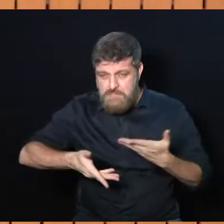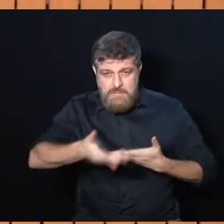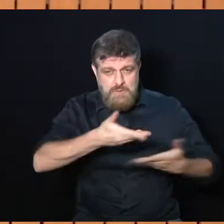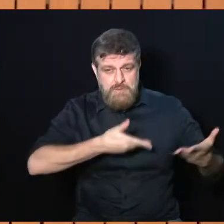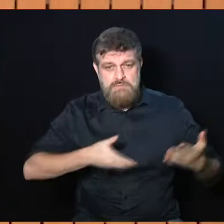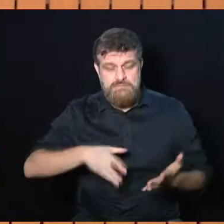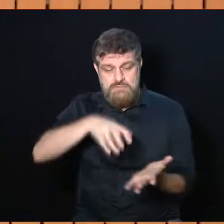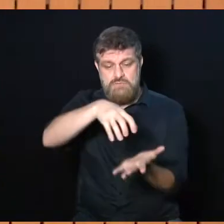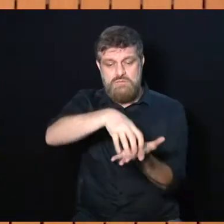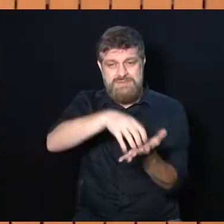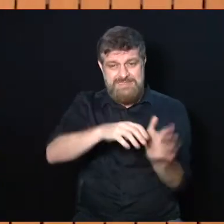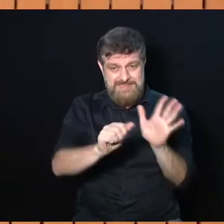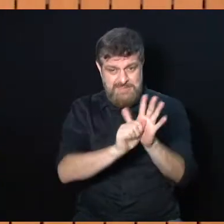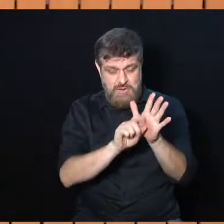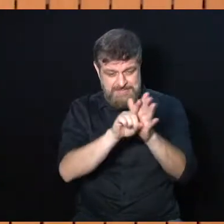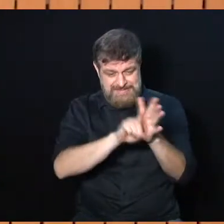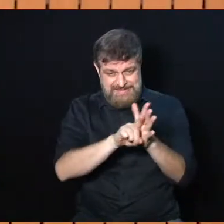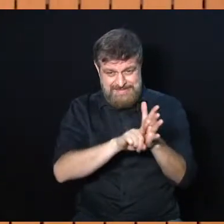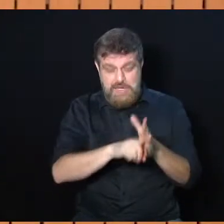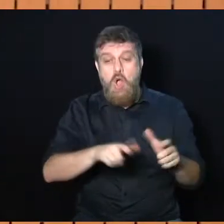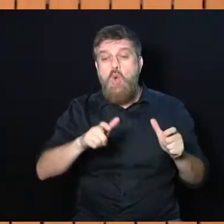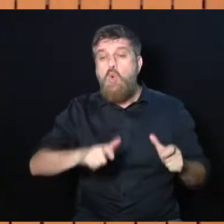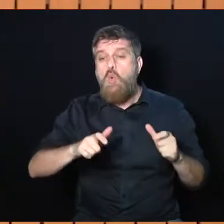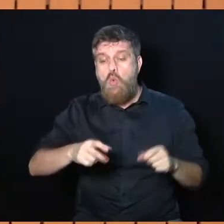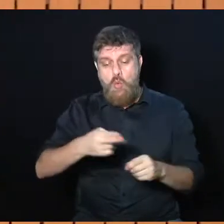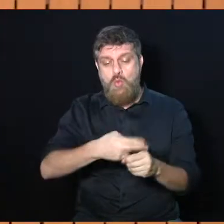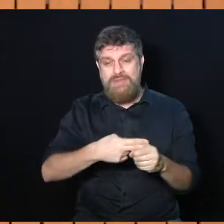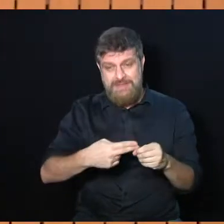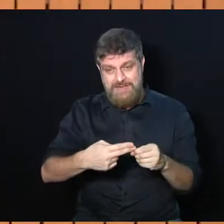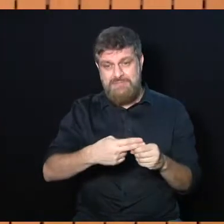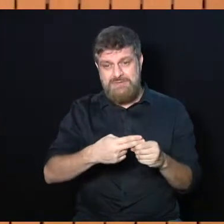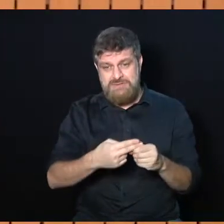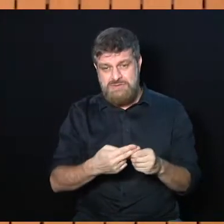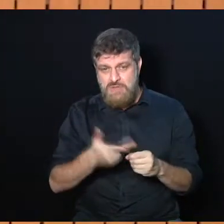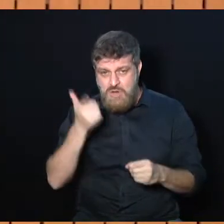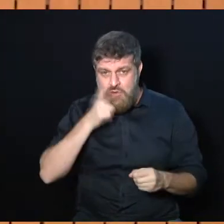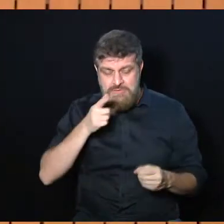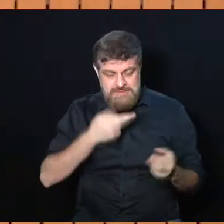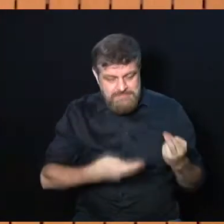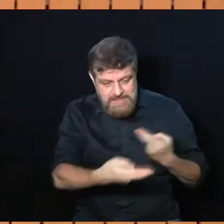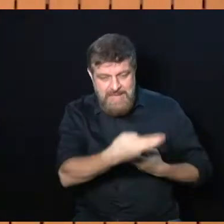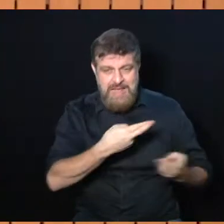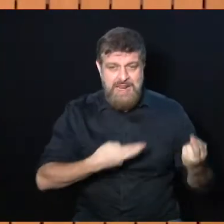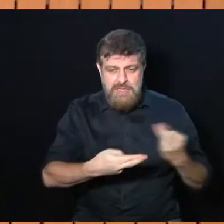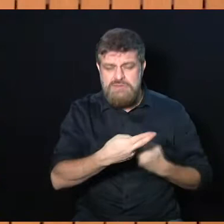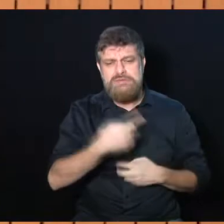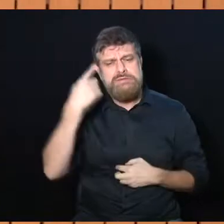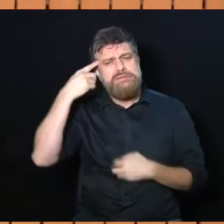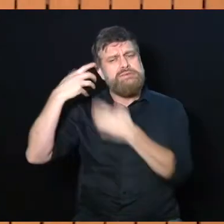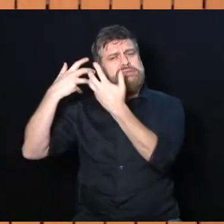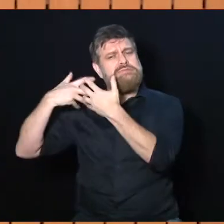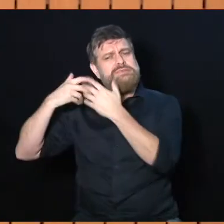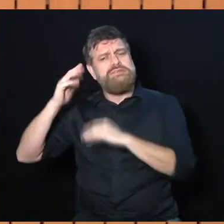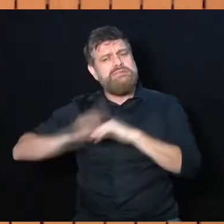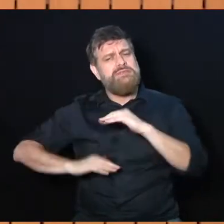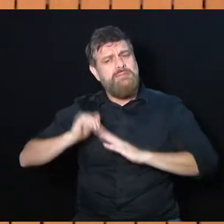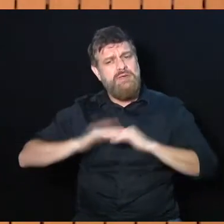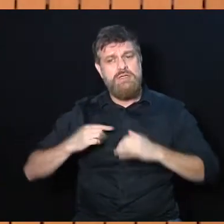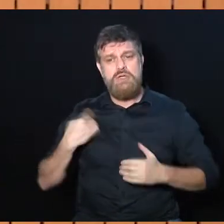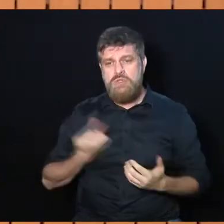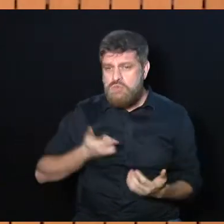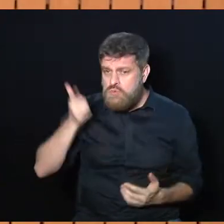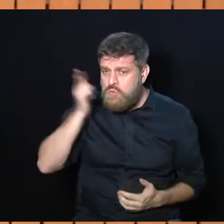o CIATOX da Unicamp, para que a gente possa estreitar relações, pensar ações, e que a gente possa também